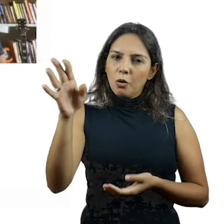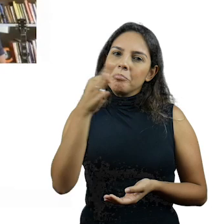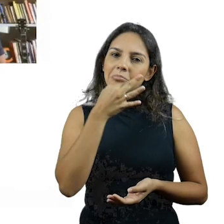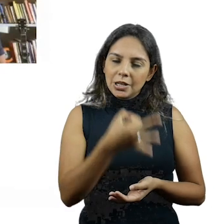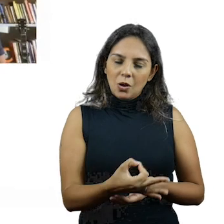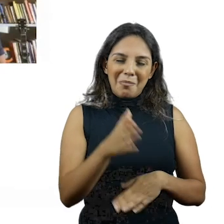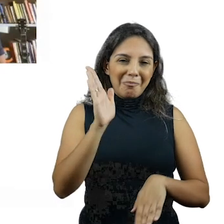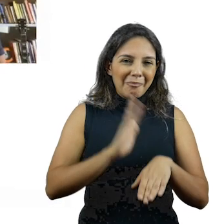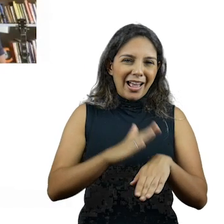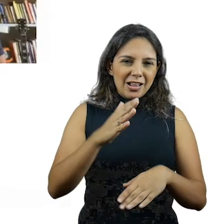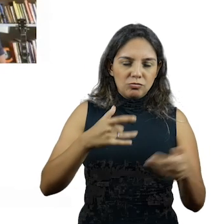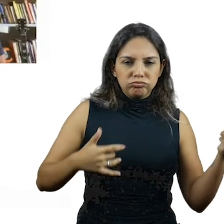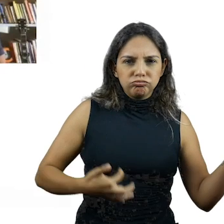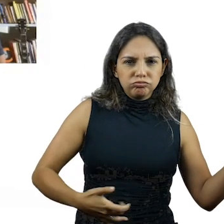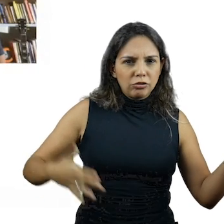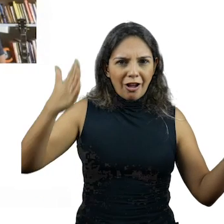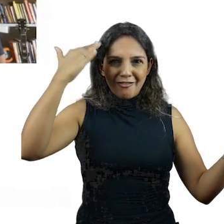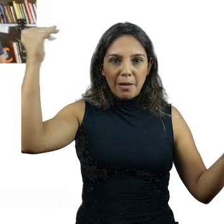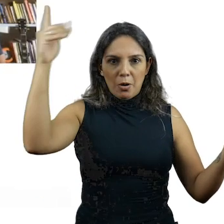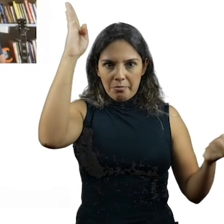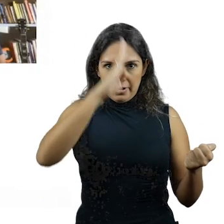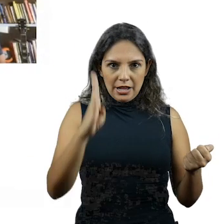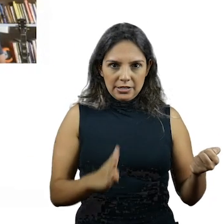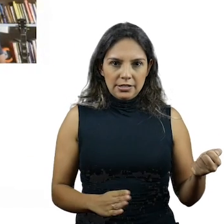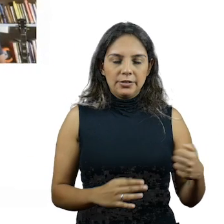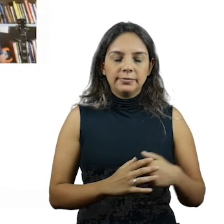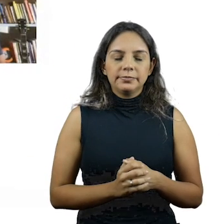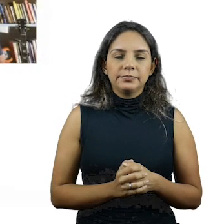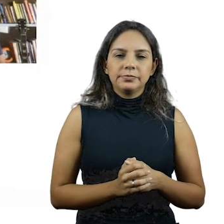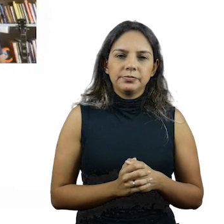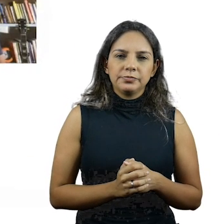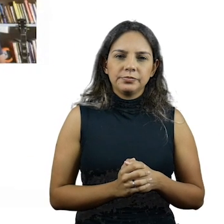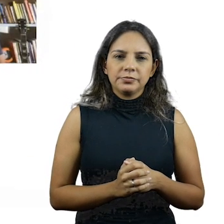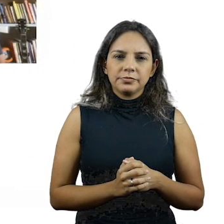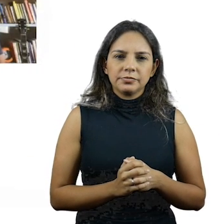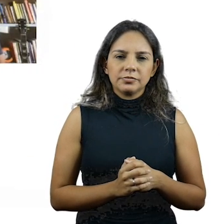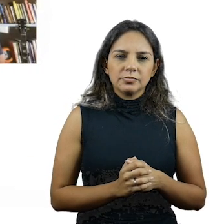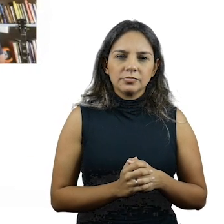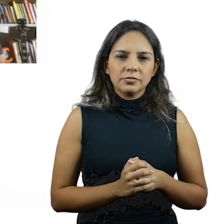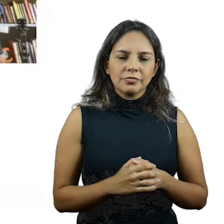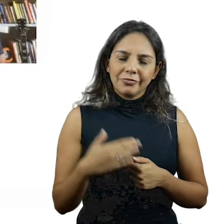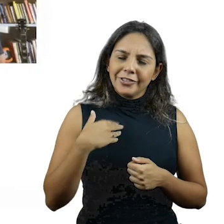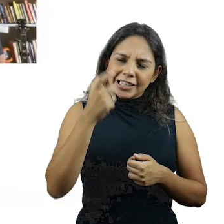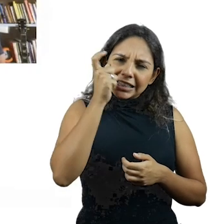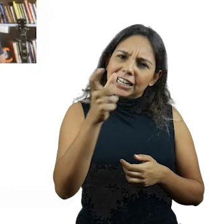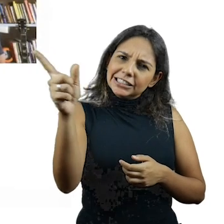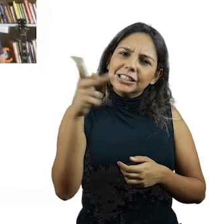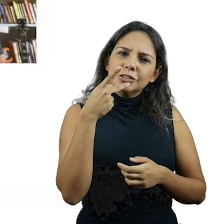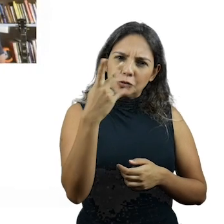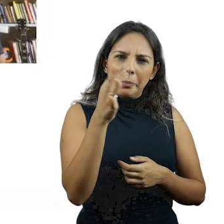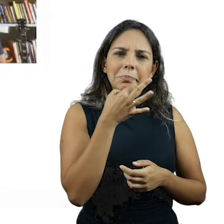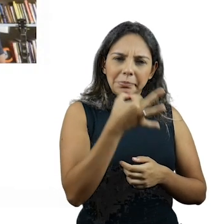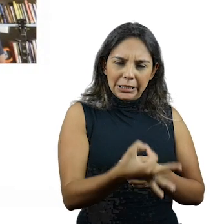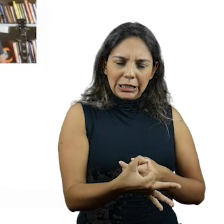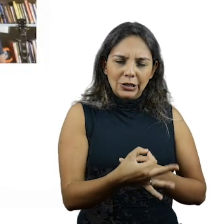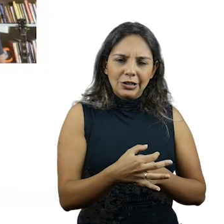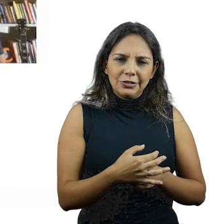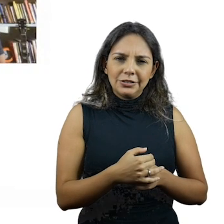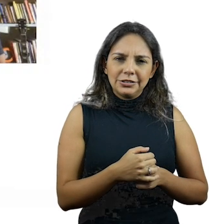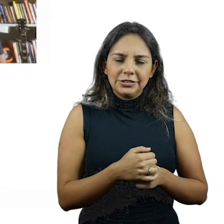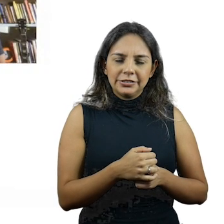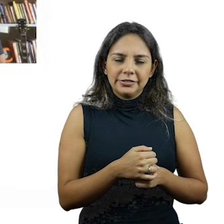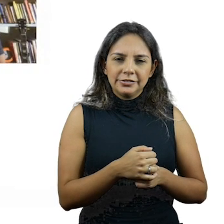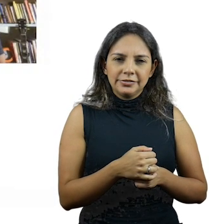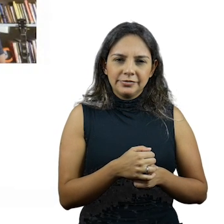maiores guitarristas do Brasil, por causa da guitarra eu achei bacana. Achei realmente